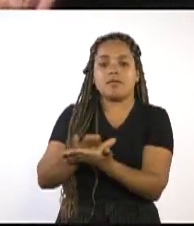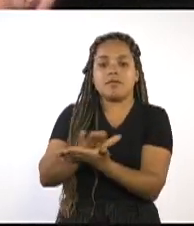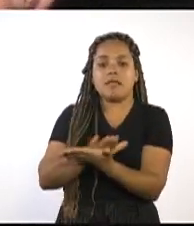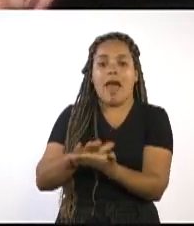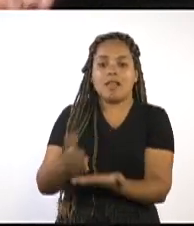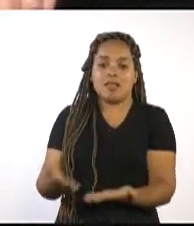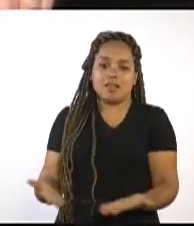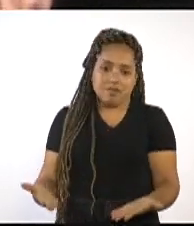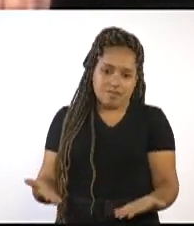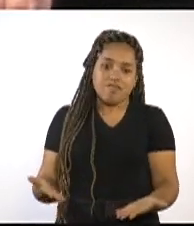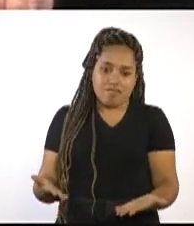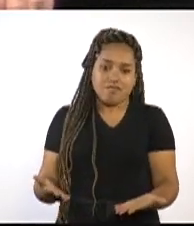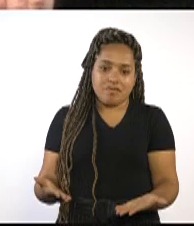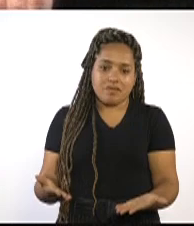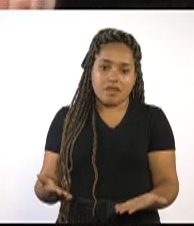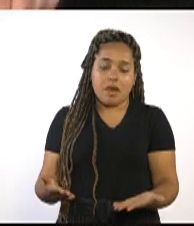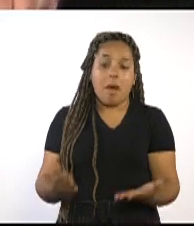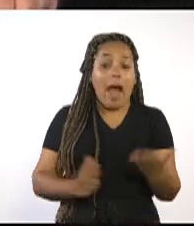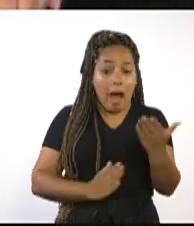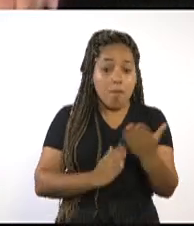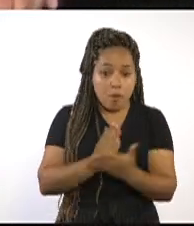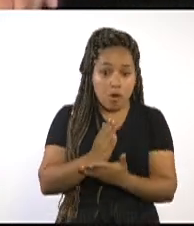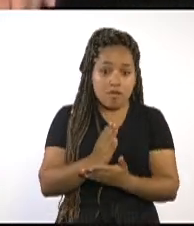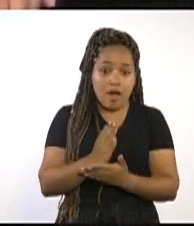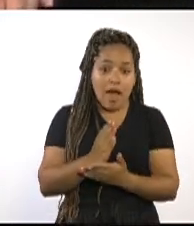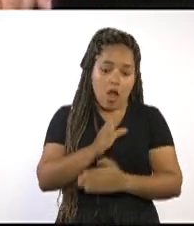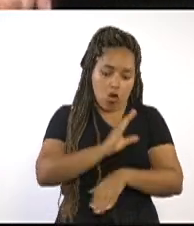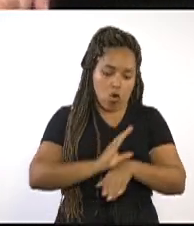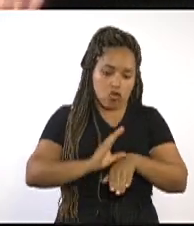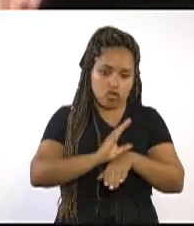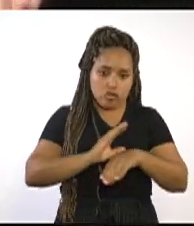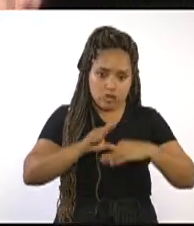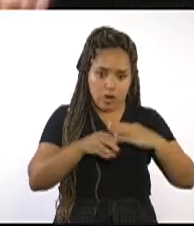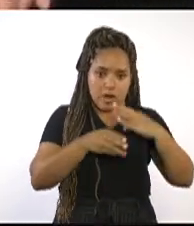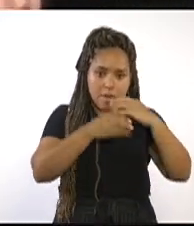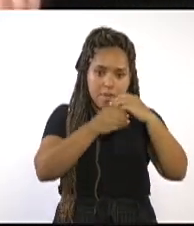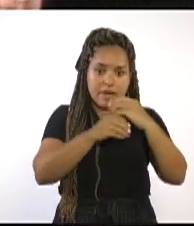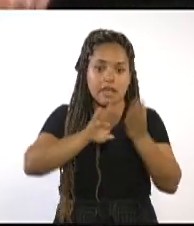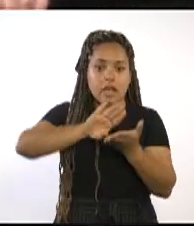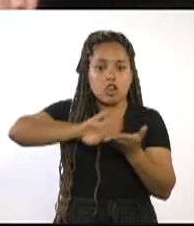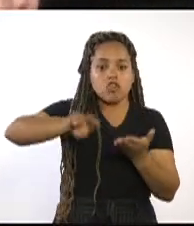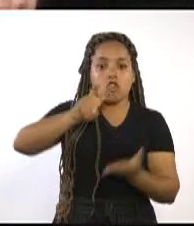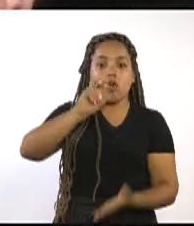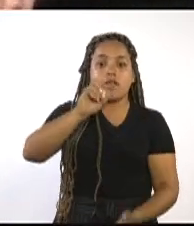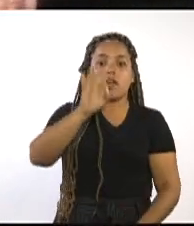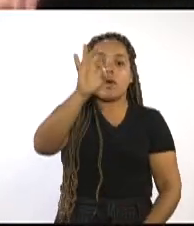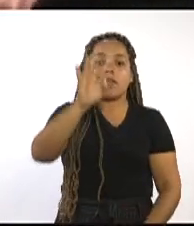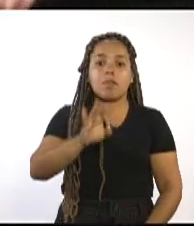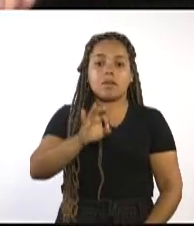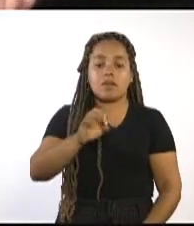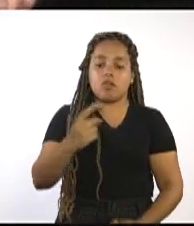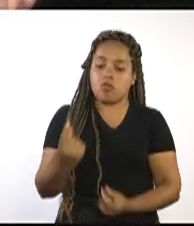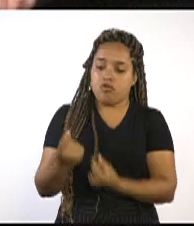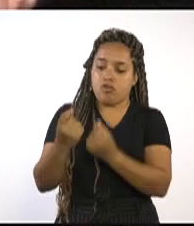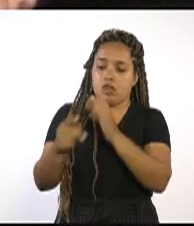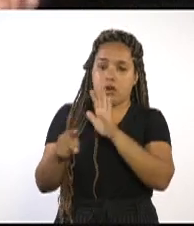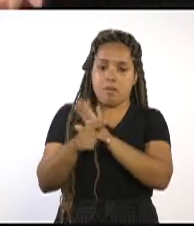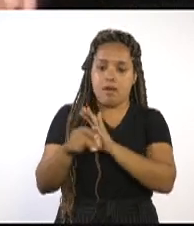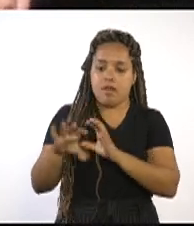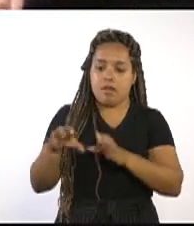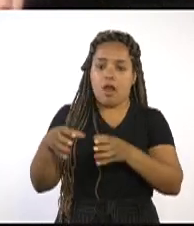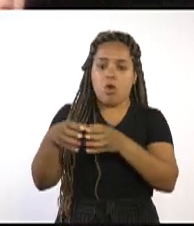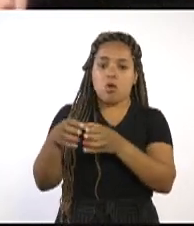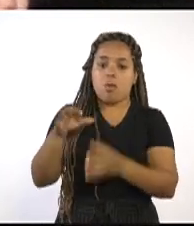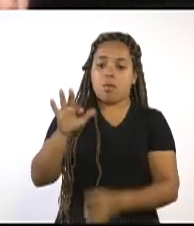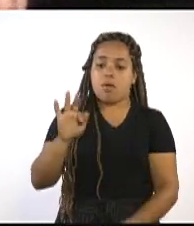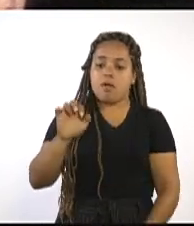Para aprovar essa emenda constitucional, que tirou 50% dos recursos do FECAM, teve o